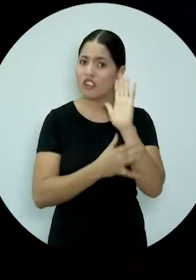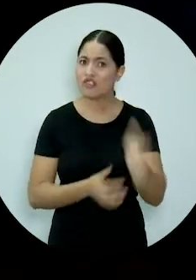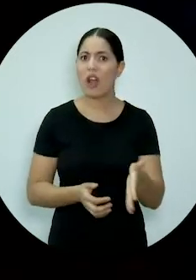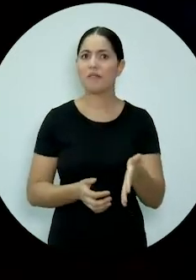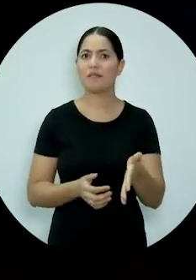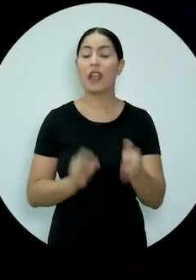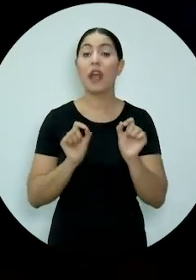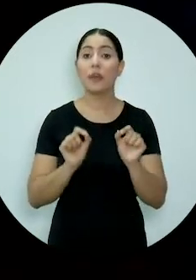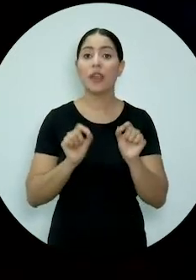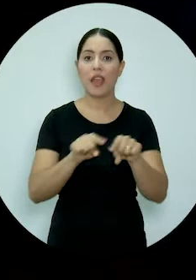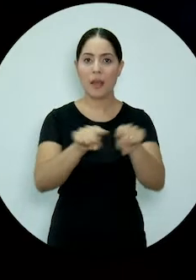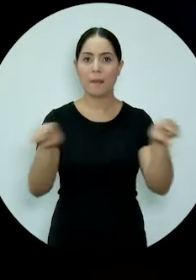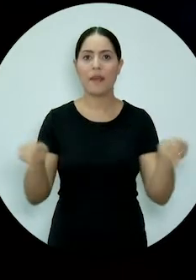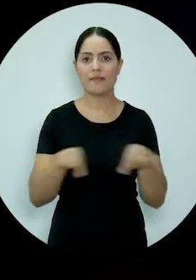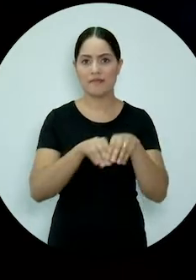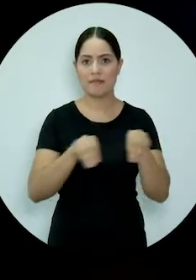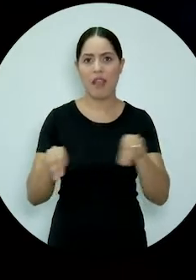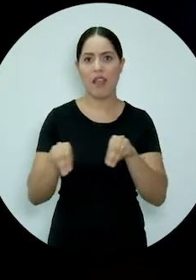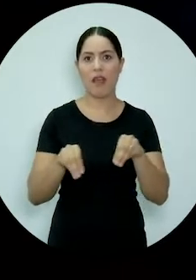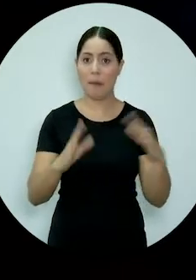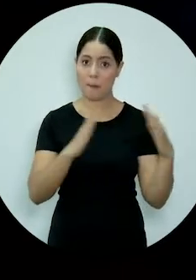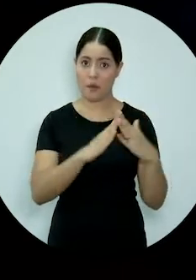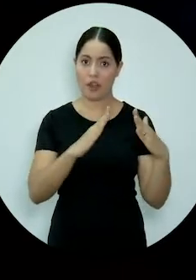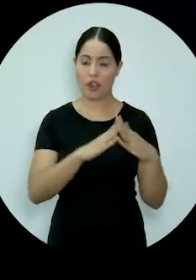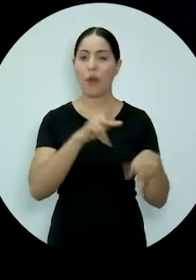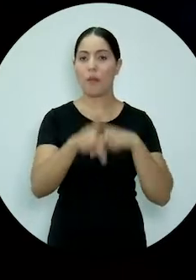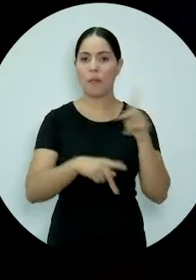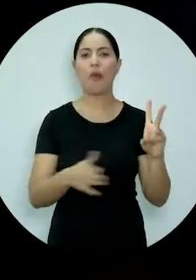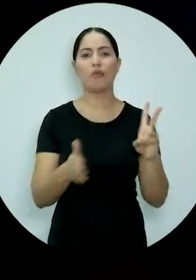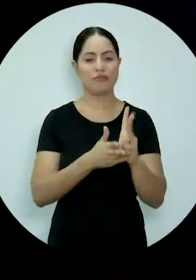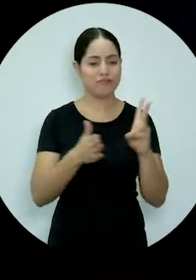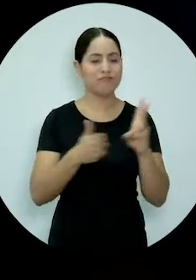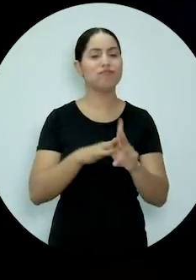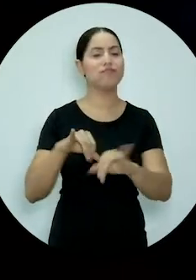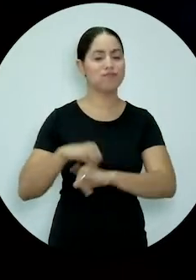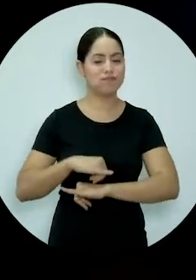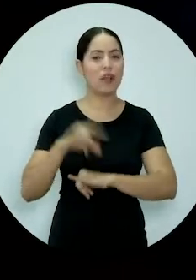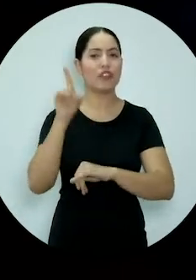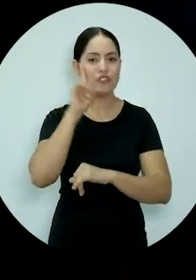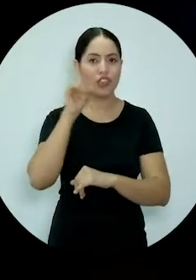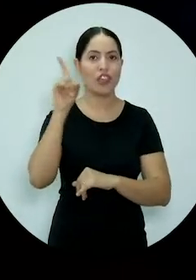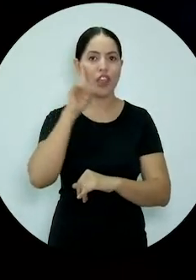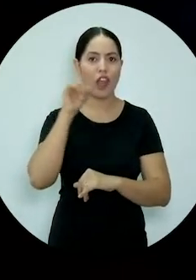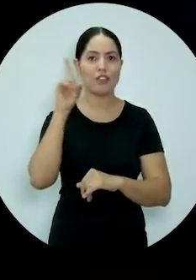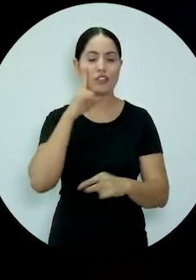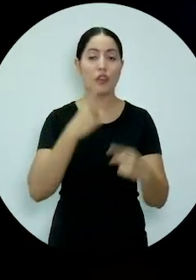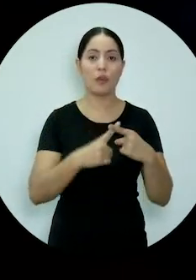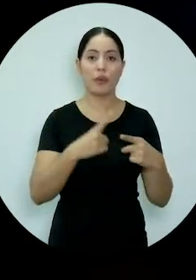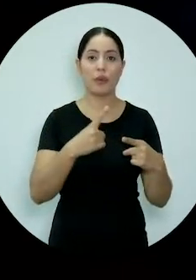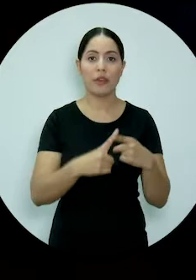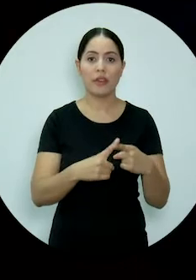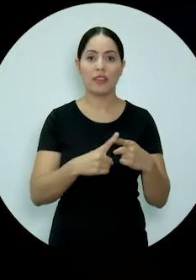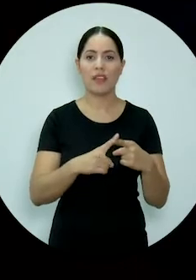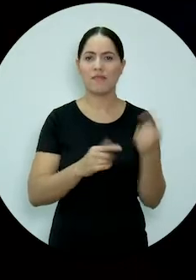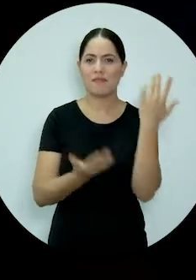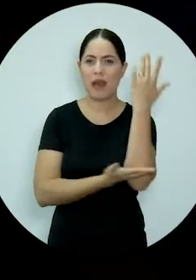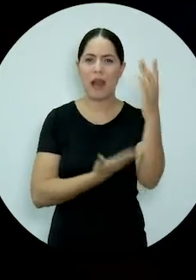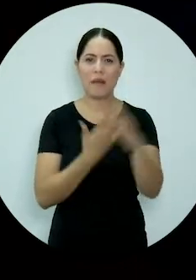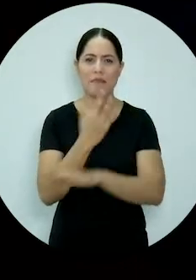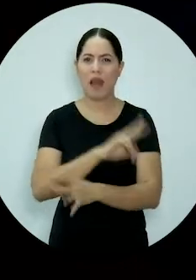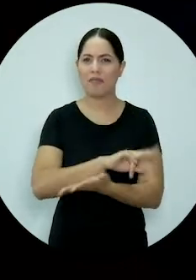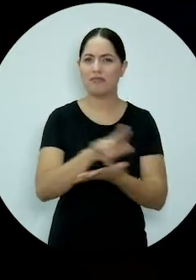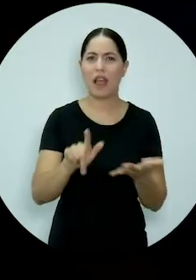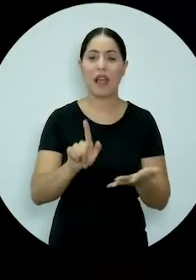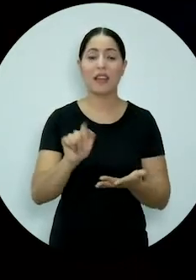Constituição Federal, é a pelas terras, por moradia. A população indígena sofre dia após dia com invasões por